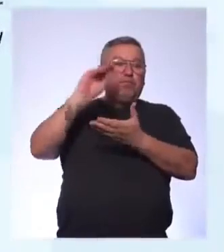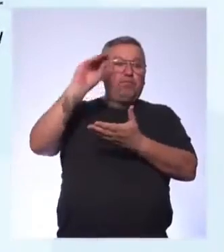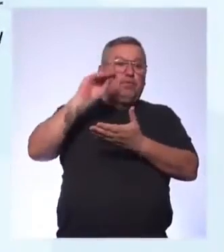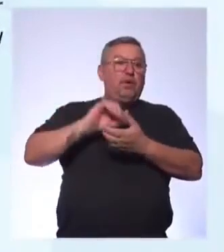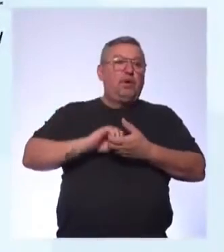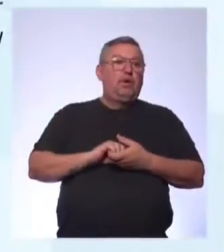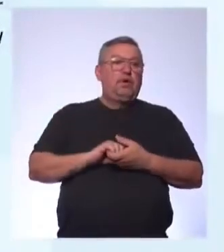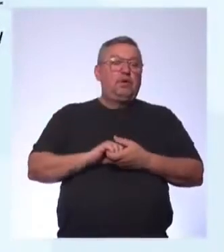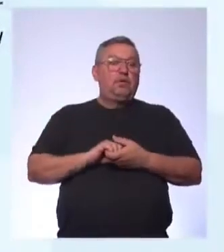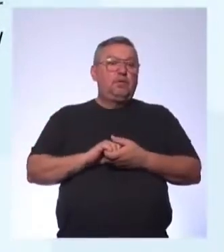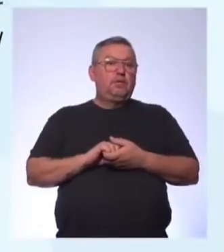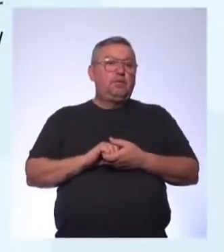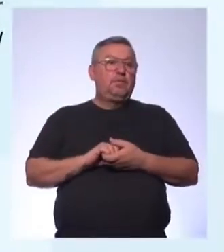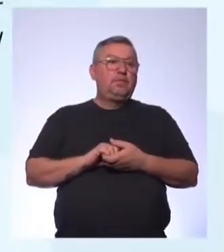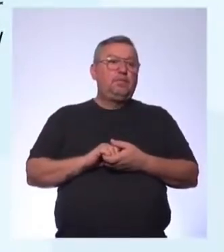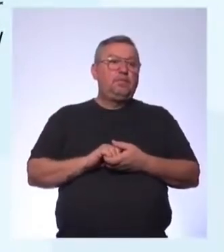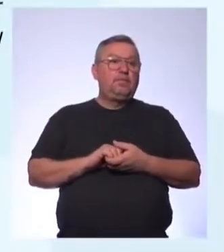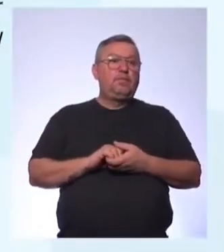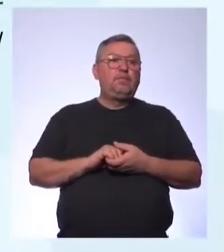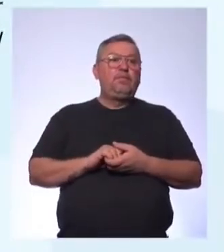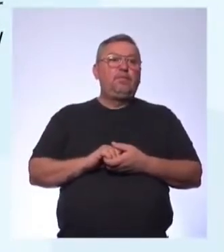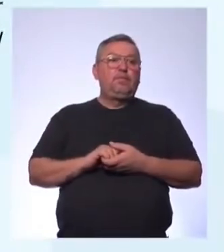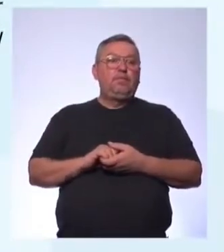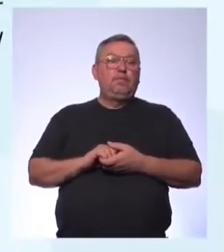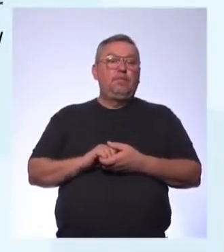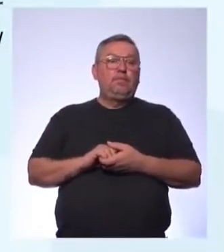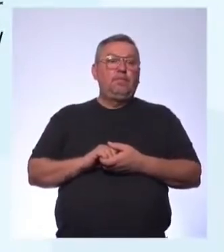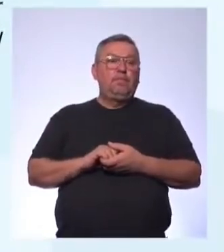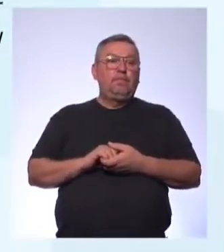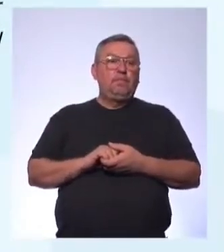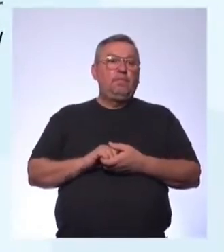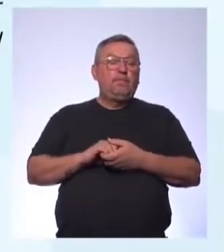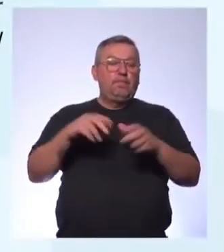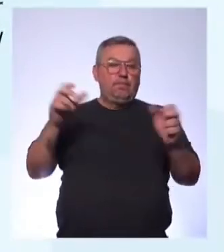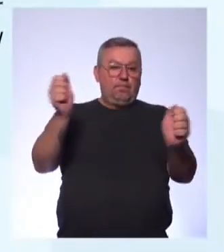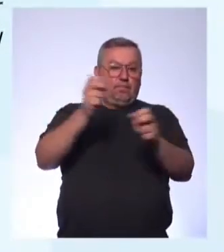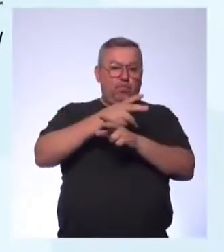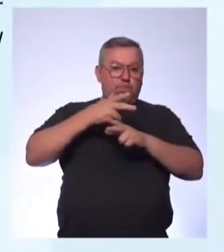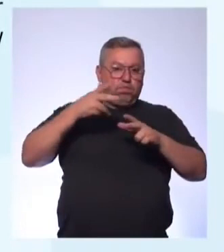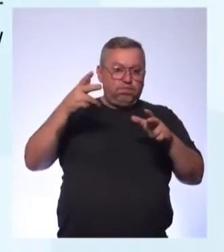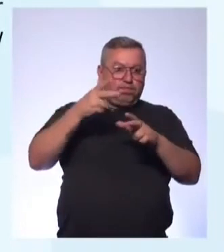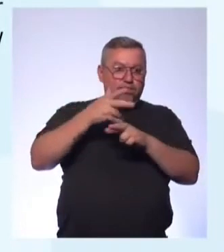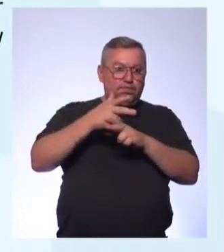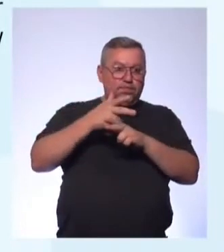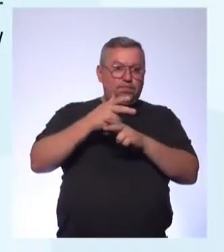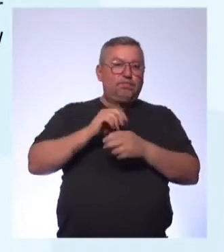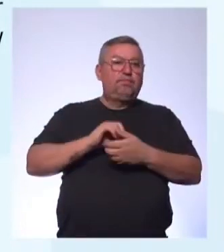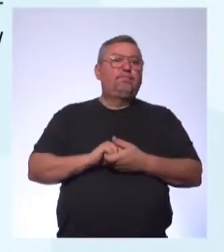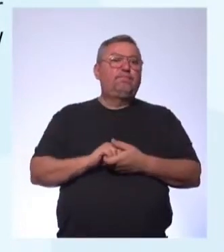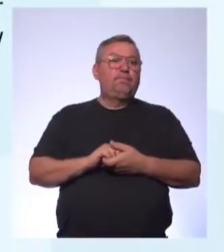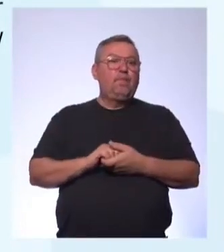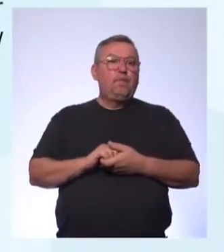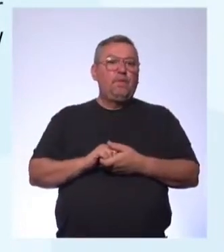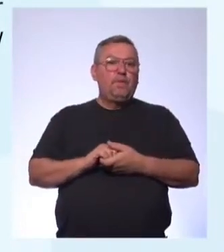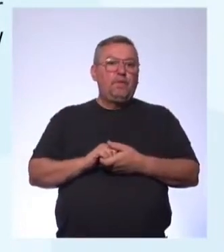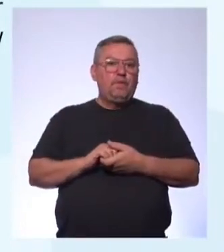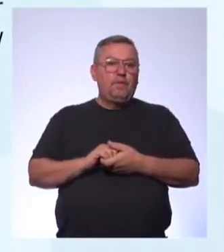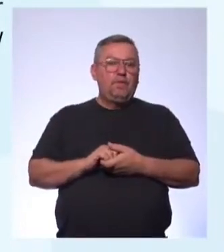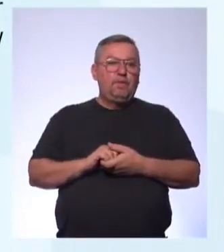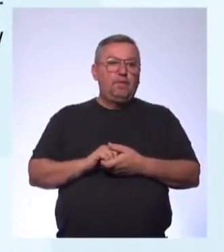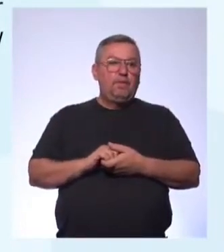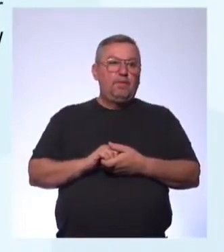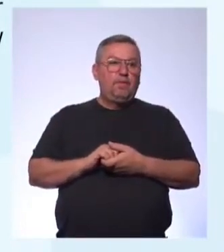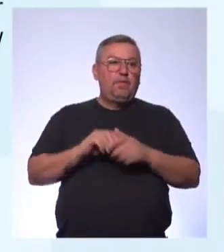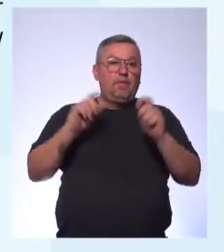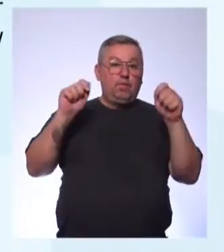eu leio e o Ed traduz. Tropical cyclone. Ciclone tropical. It can be called typhoon or hurricane too.